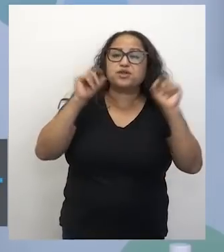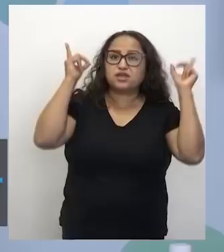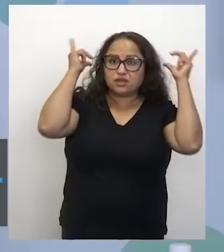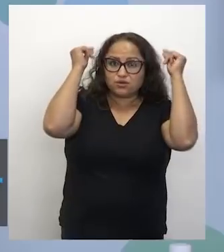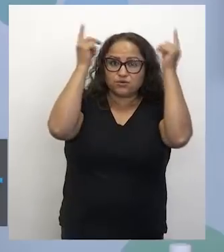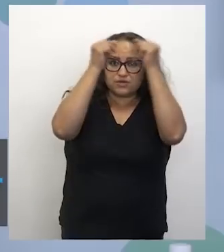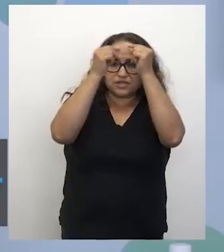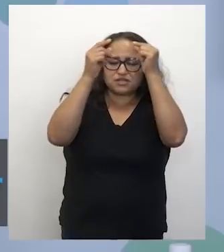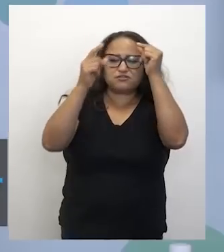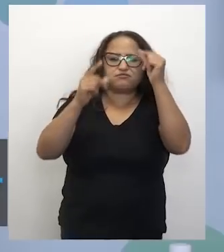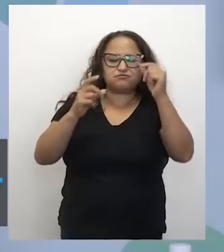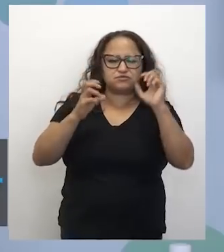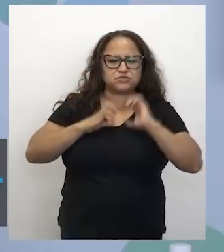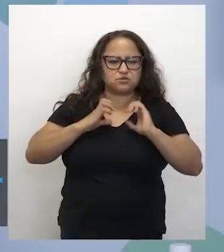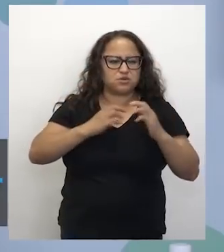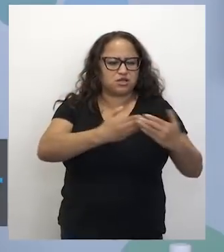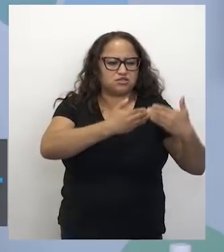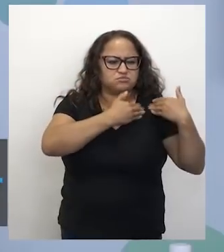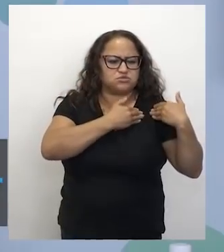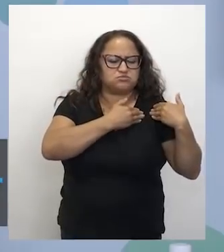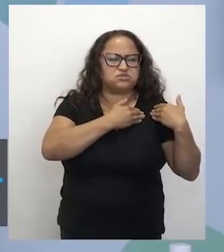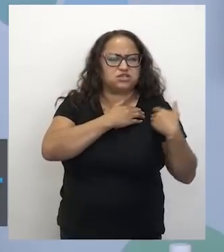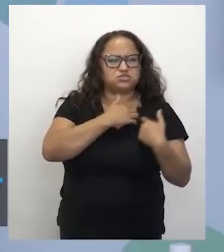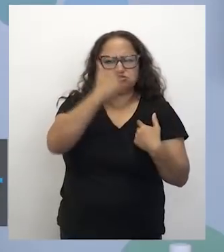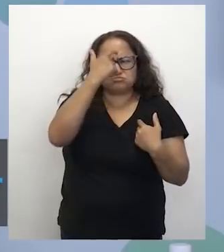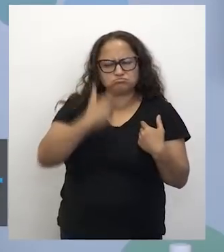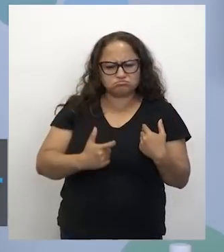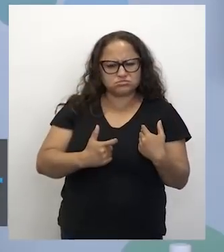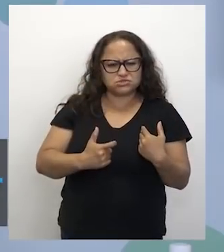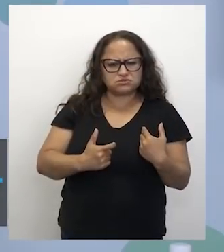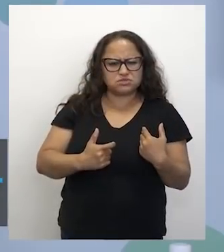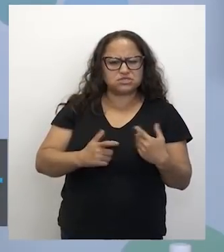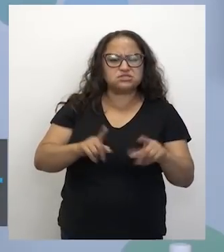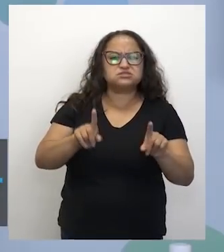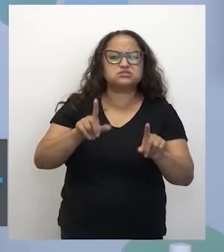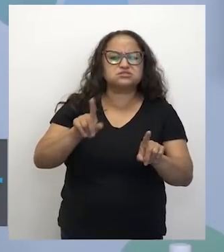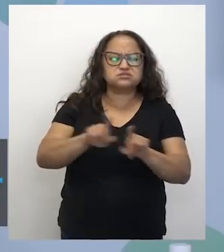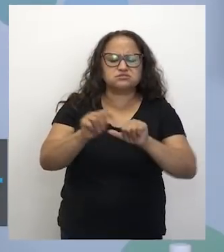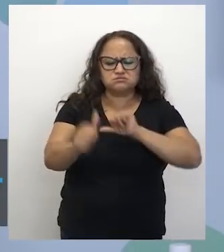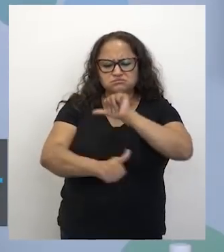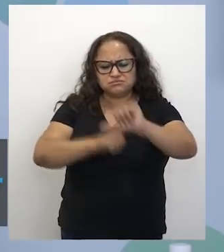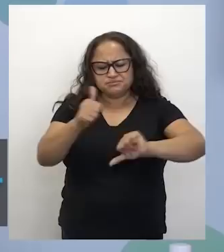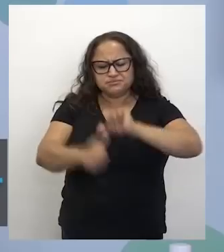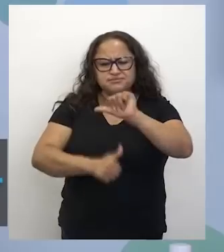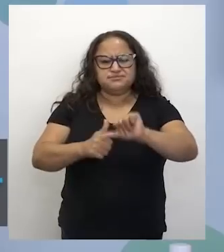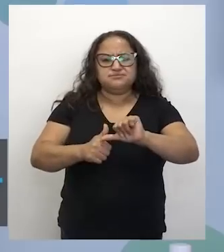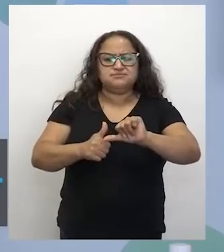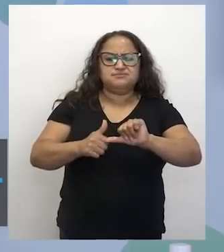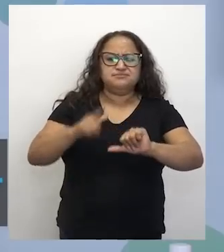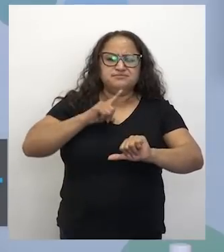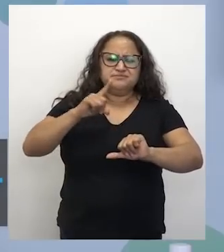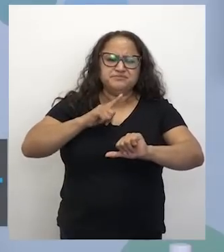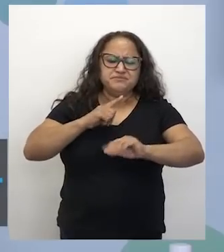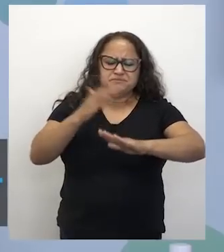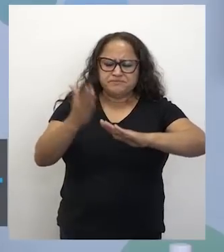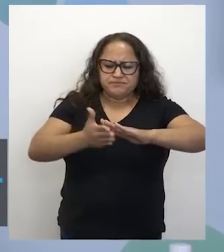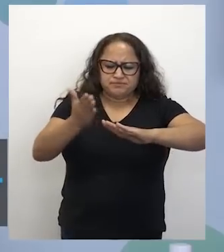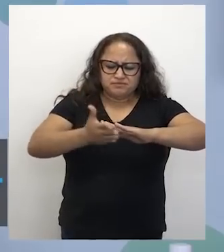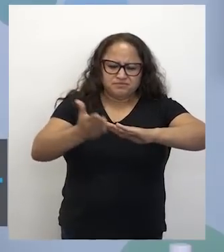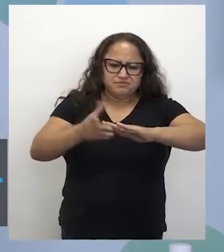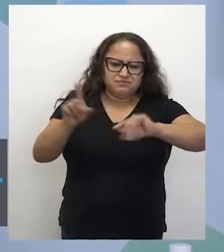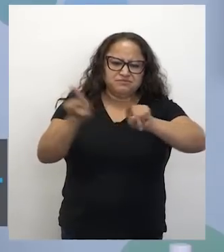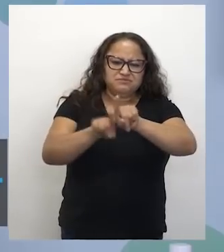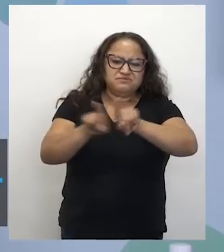do caráter, do ethos, que vai mudar na Idade Média, no período moderno e na